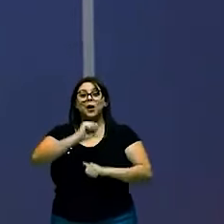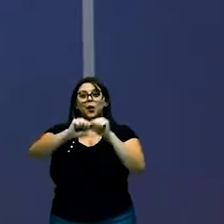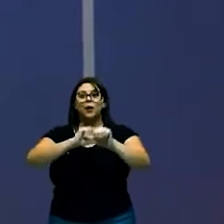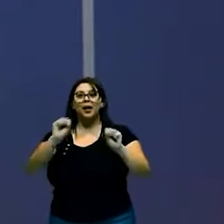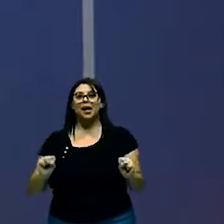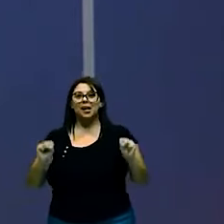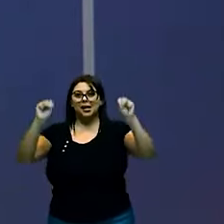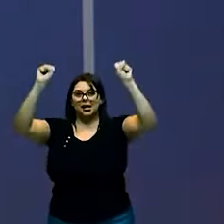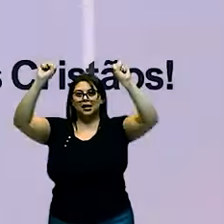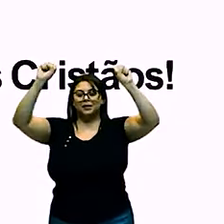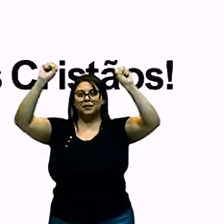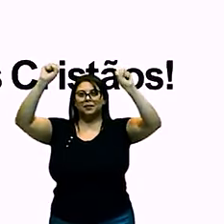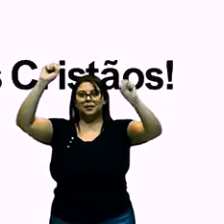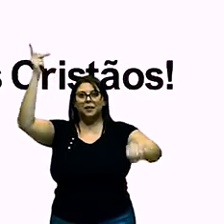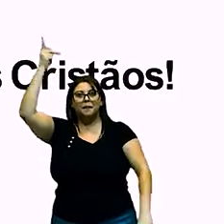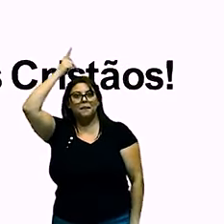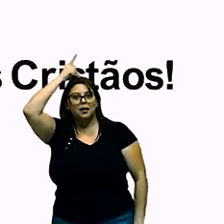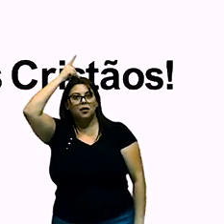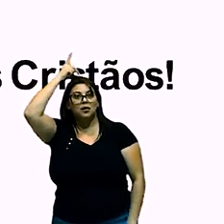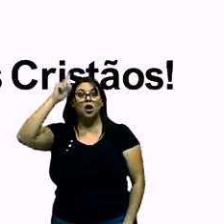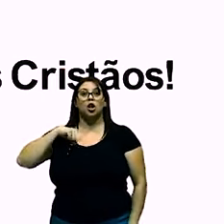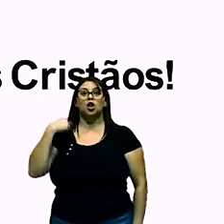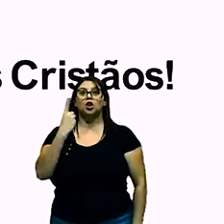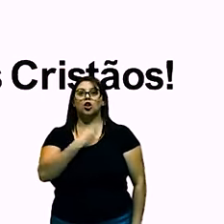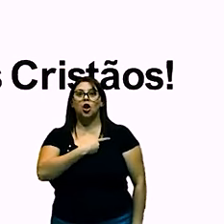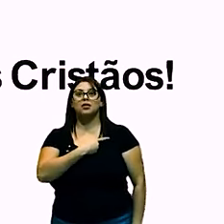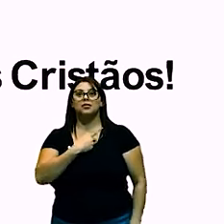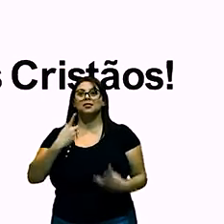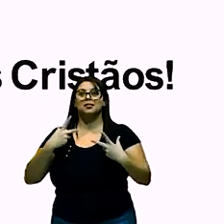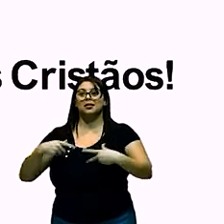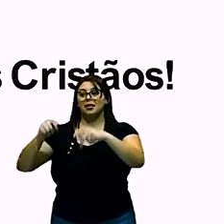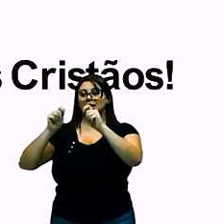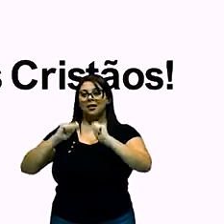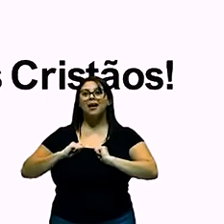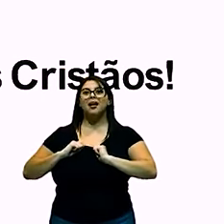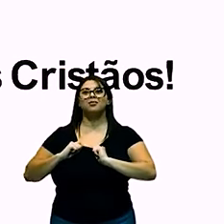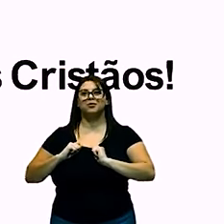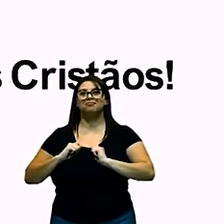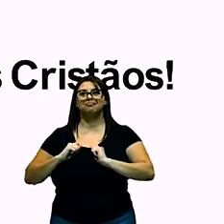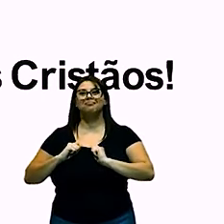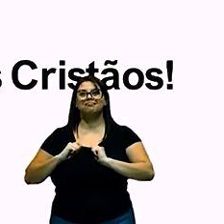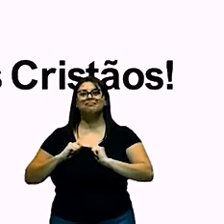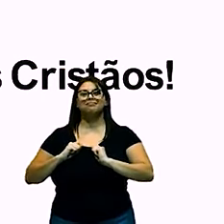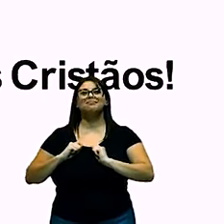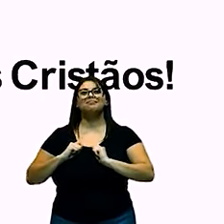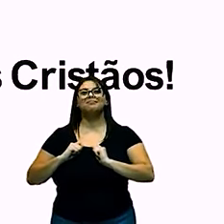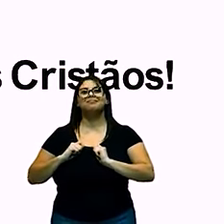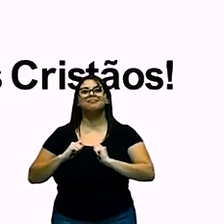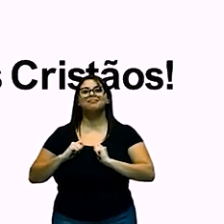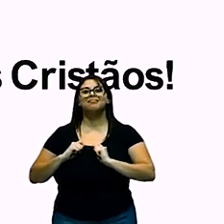Somos herdeiros da reforma. Nós precisamos lembrar disso. Nós tivemos há pouco um